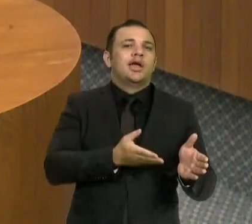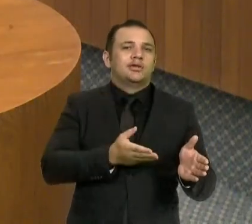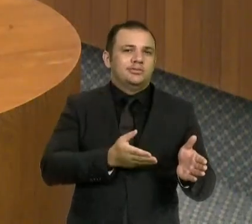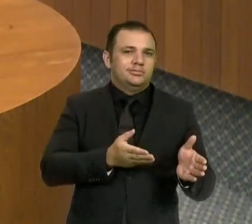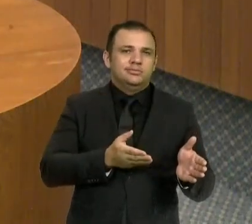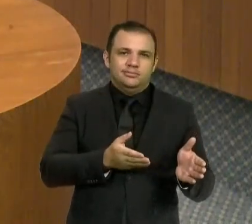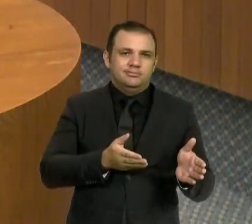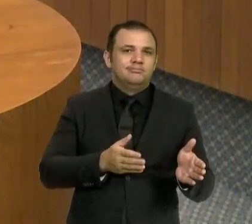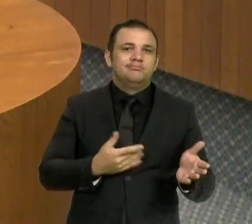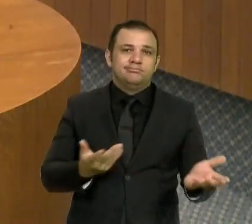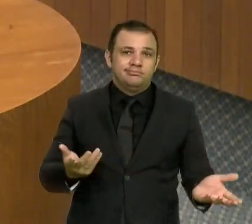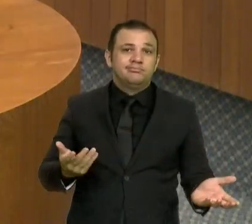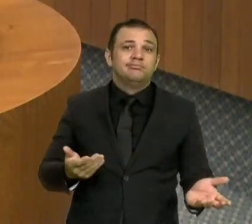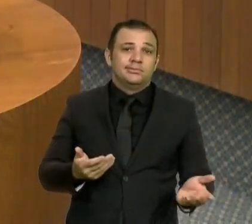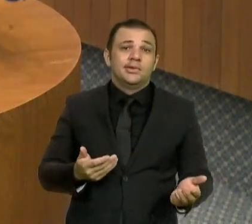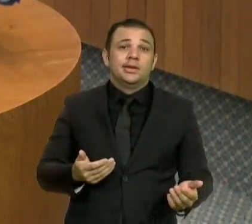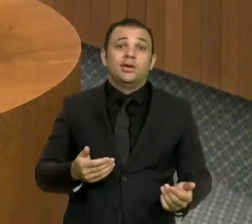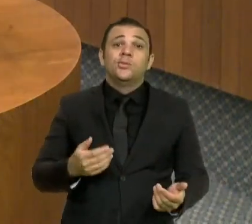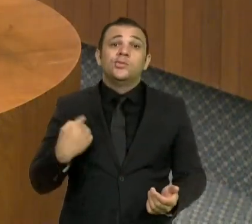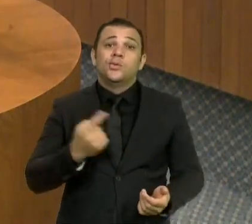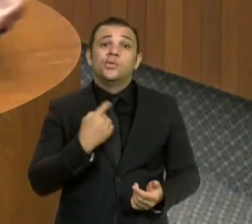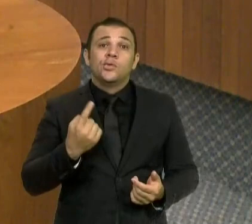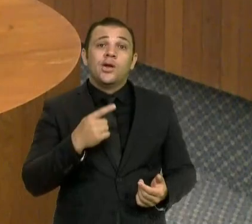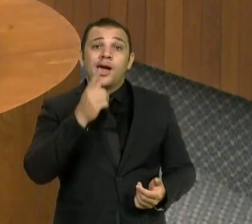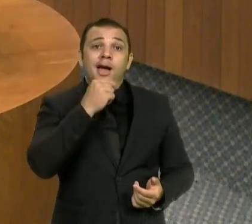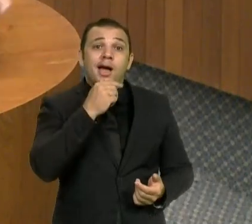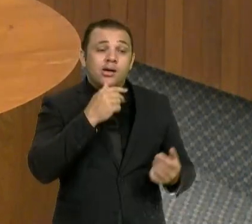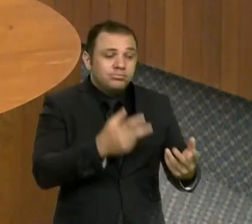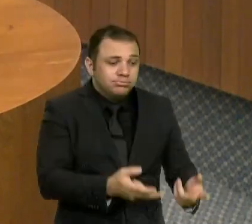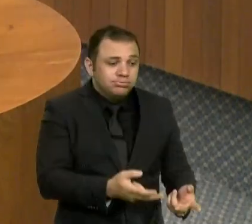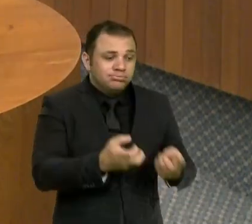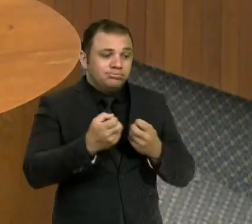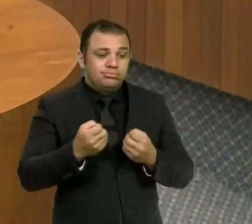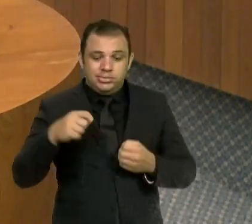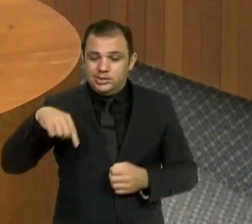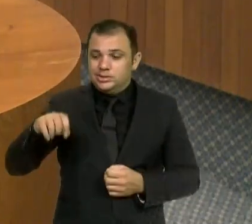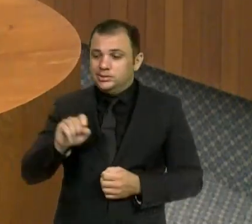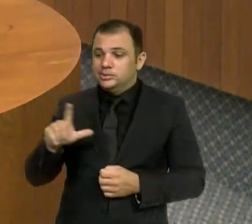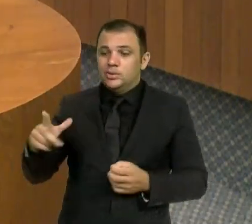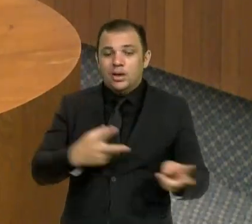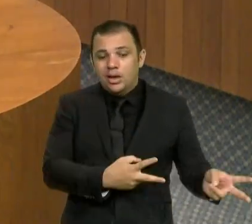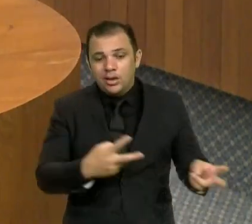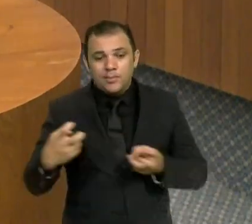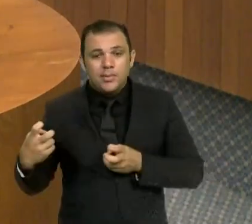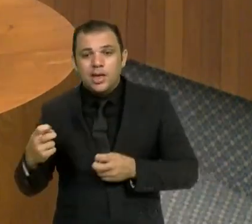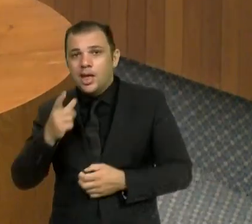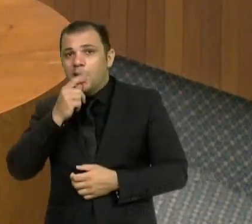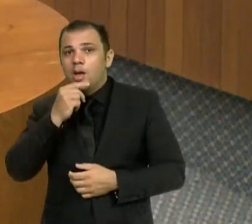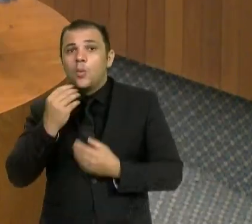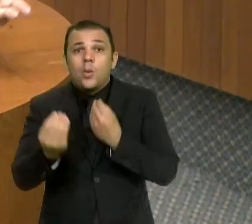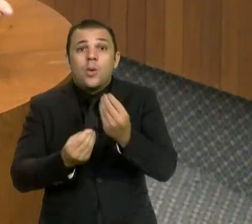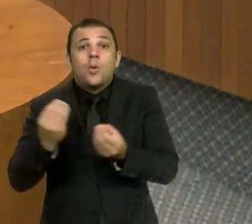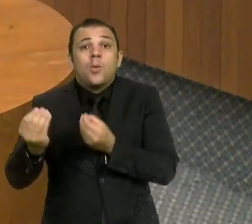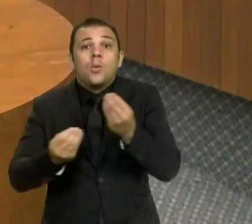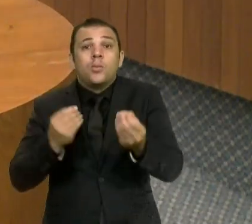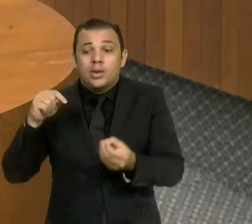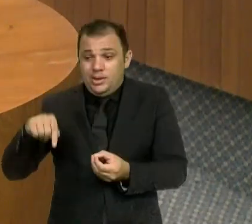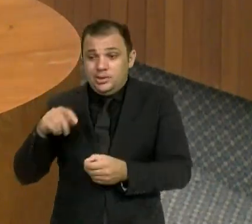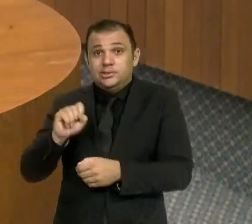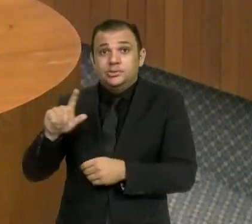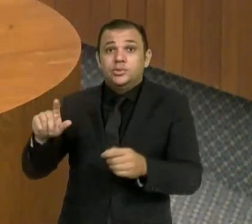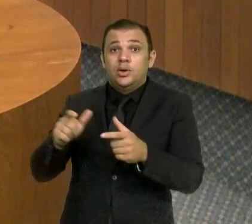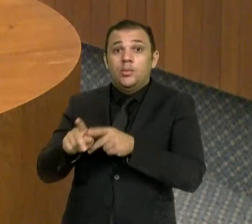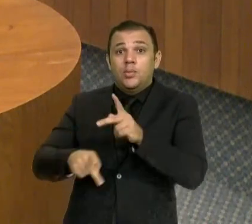água para esse monte de pessoas que, nessa cidade, a grande ilha que aumenta a cada dia, uma população que cresce a cada